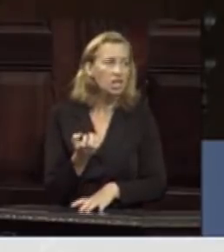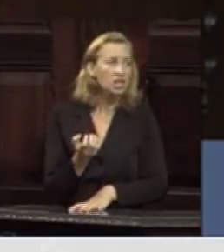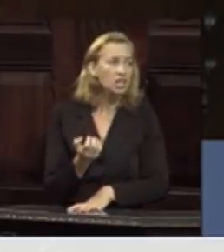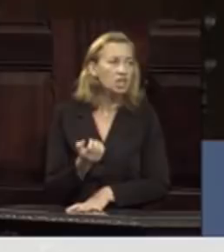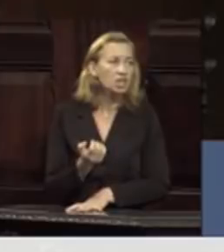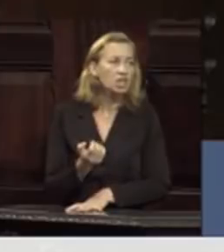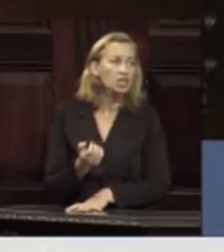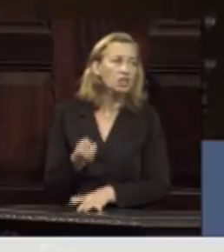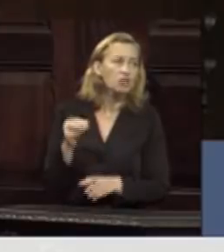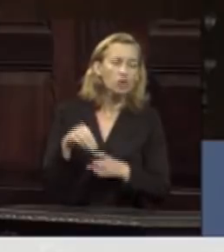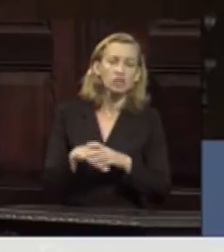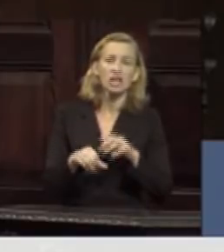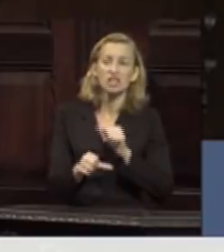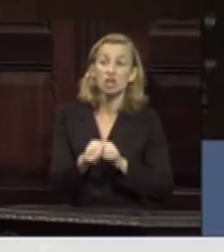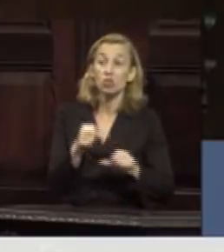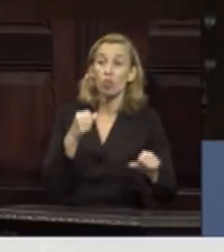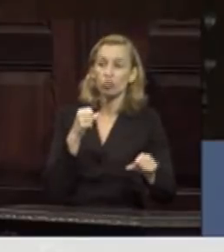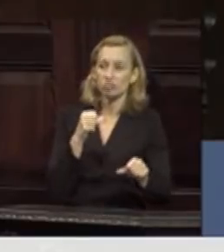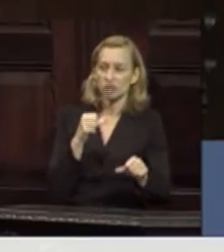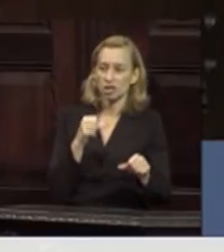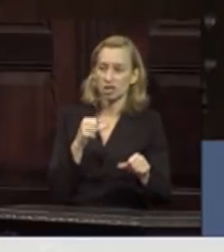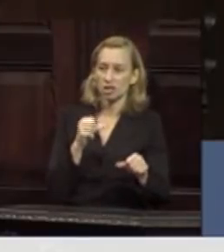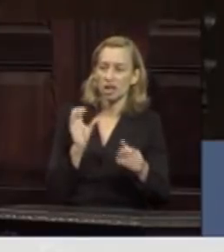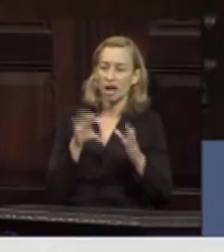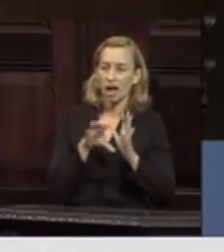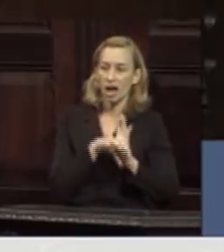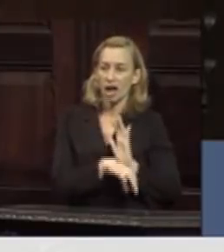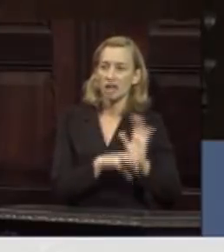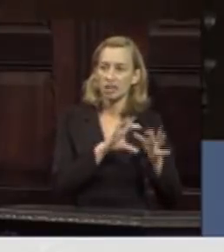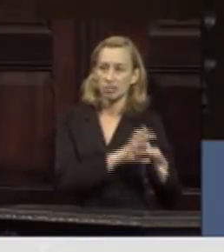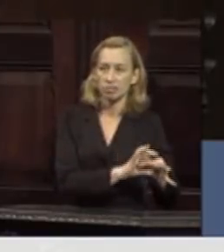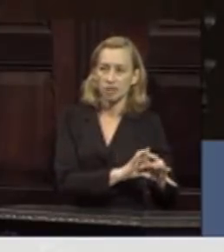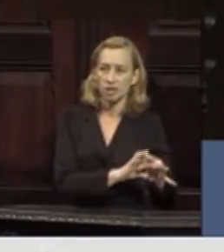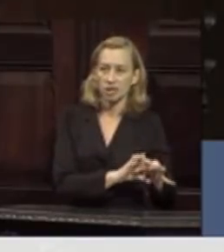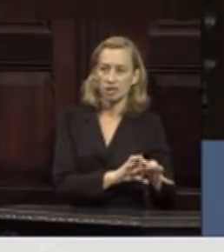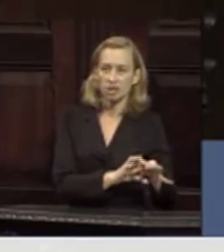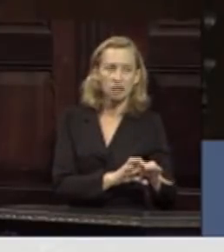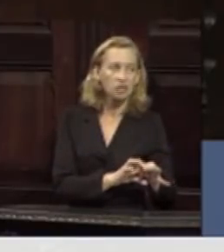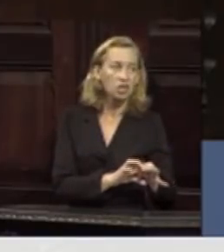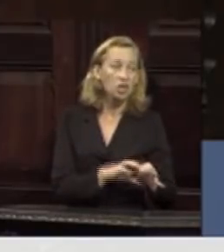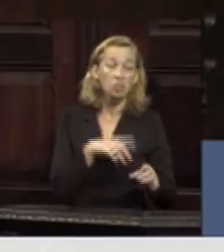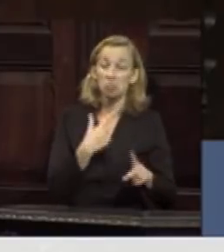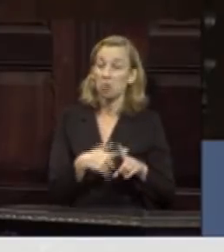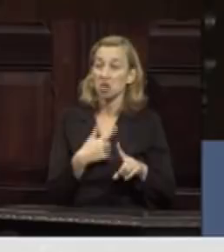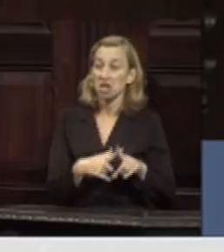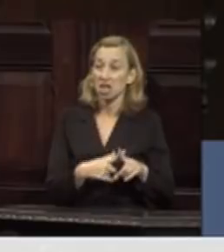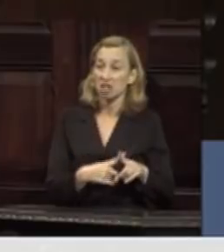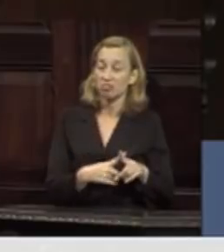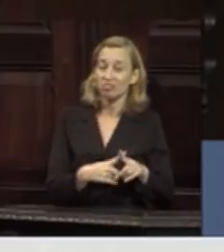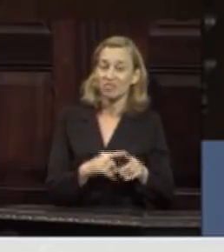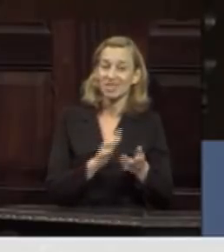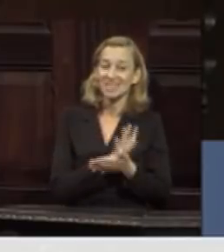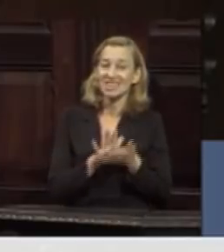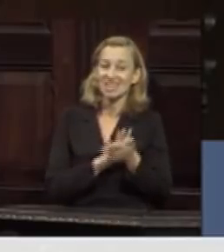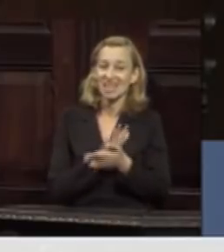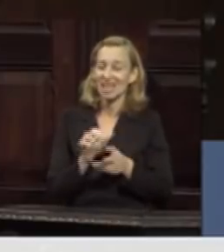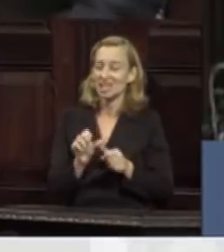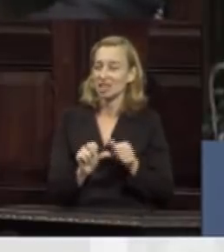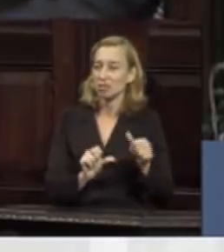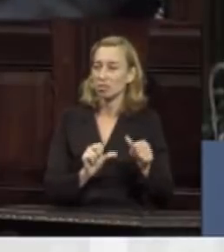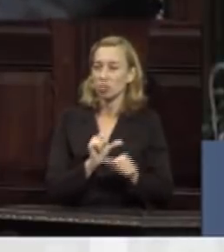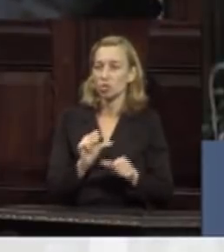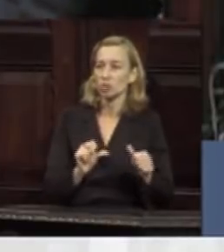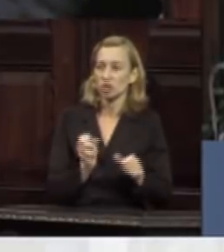Excelências que votassem contrário à emenda, porque não acrescenta em nada o texto que foi aprovado por esta Casa.